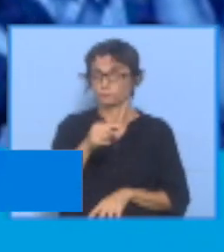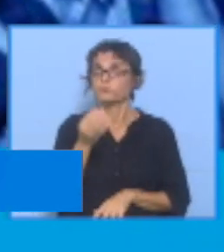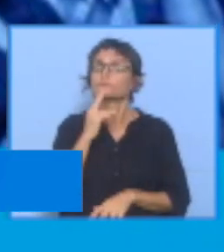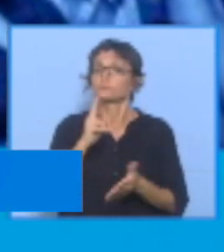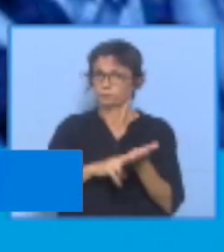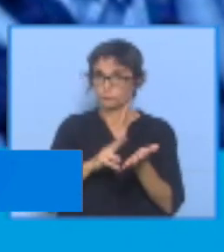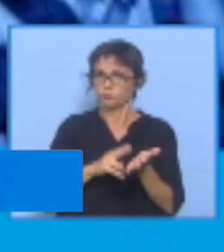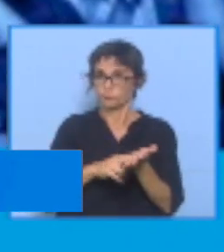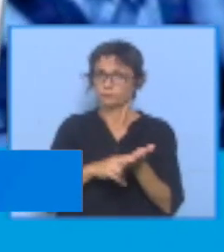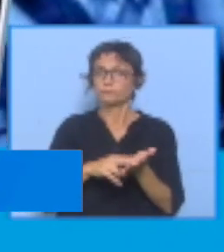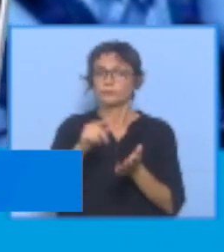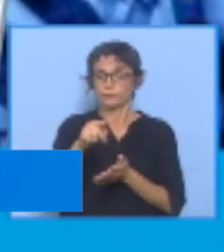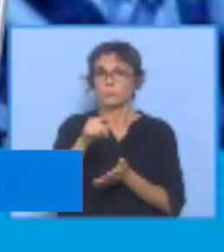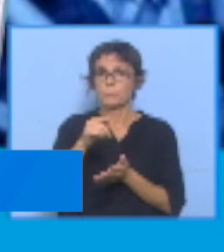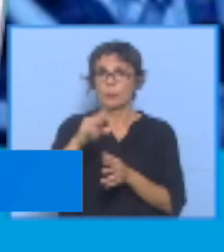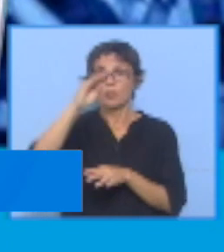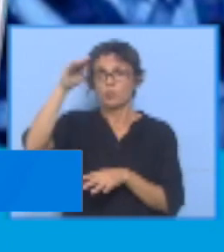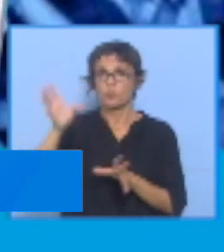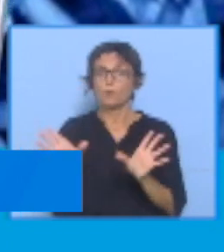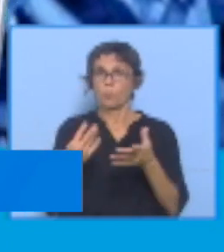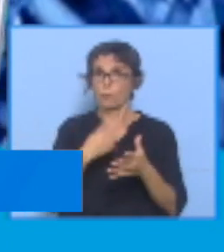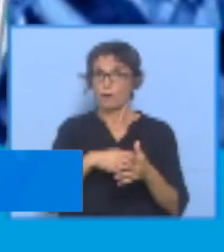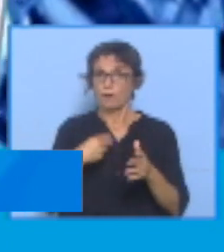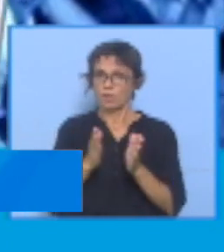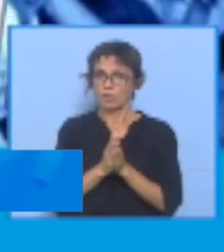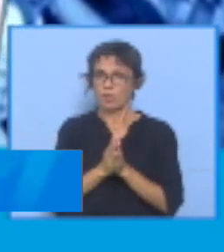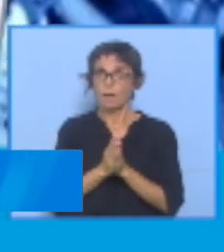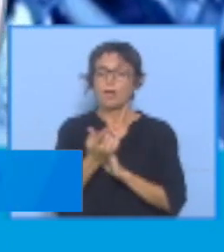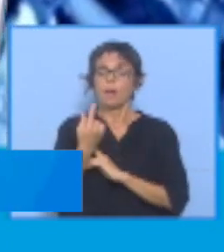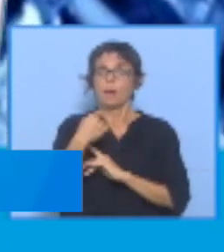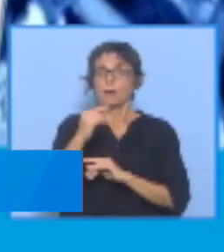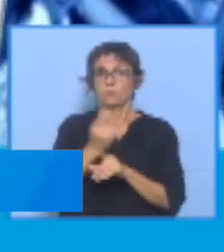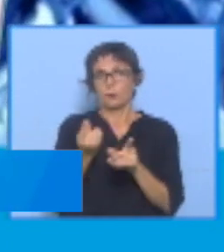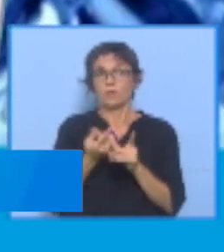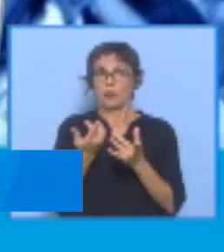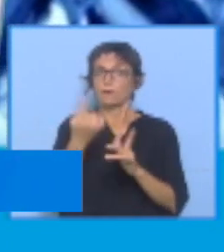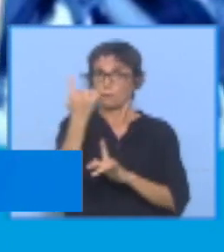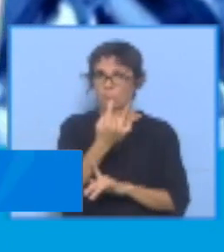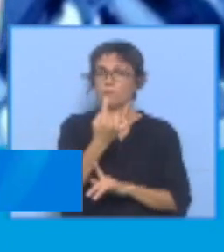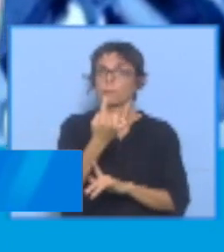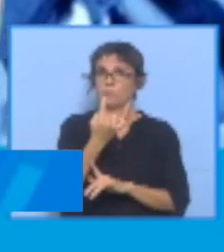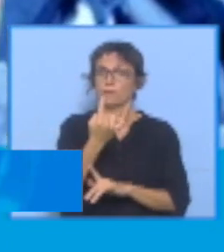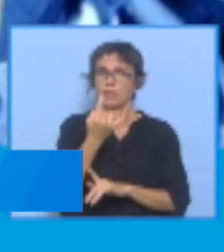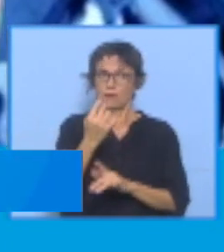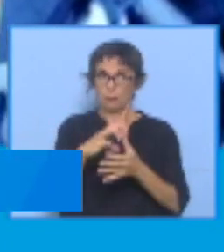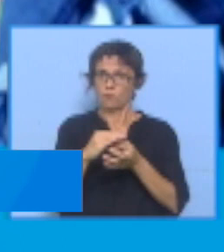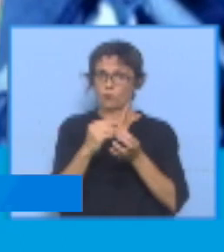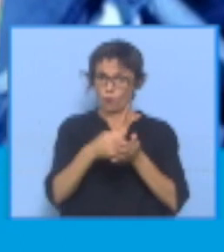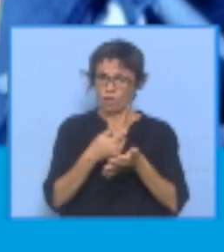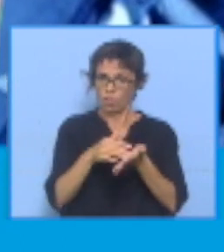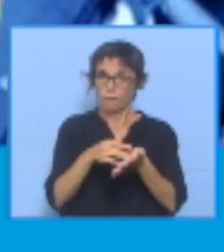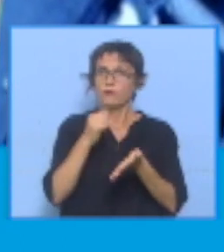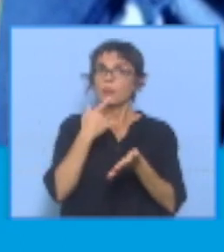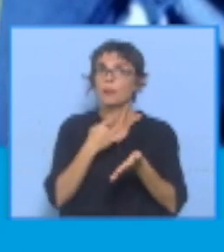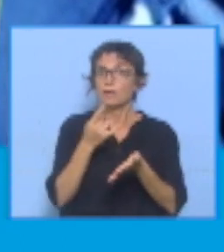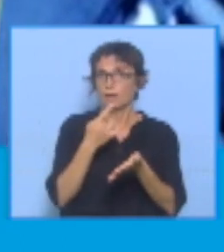porque temos um mandato evangélico que nos diz, que nos fala do acolhimento, que nos fala da proteção, que nos